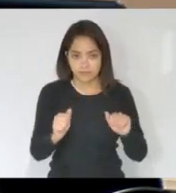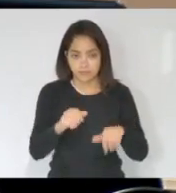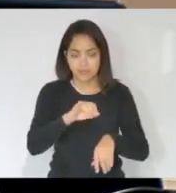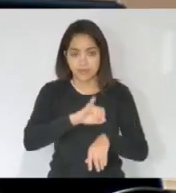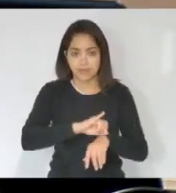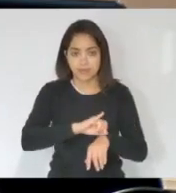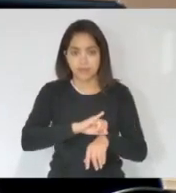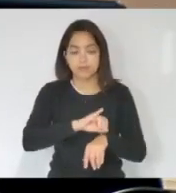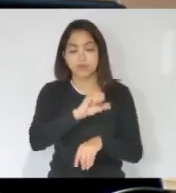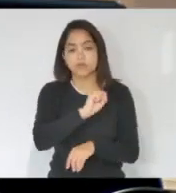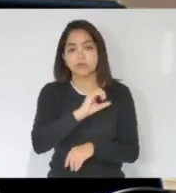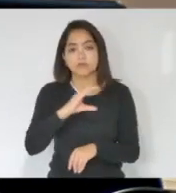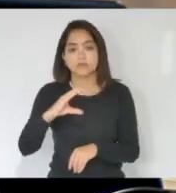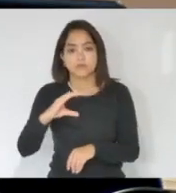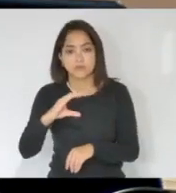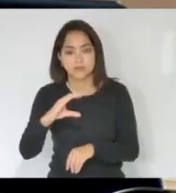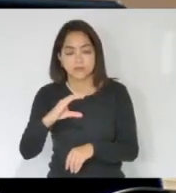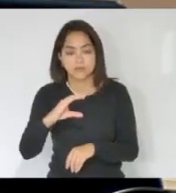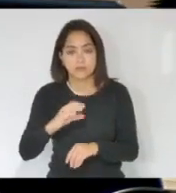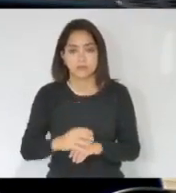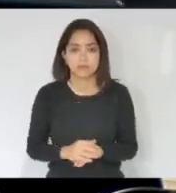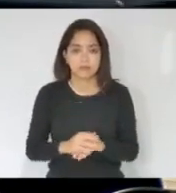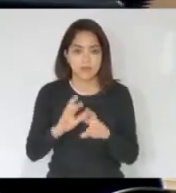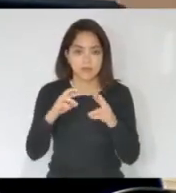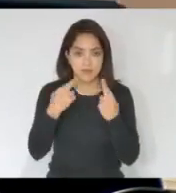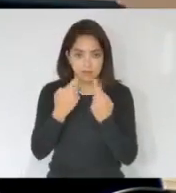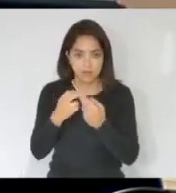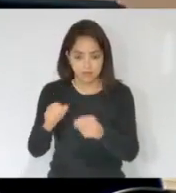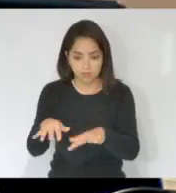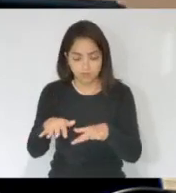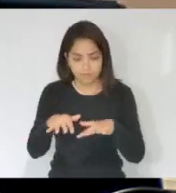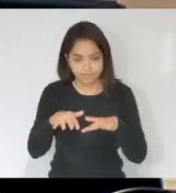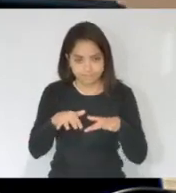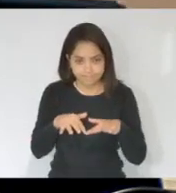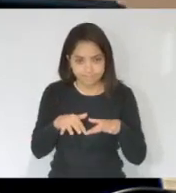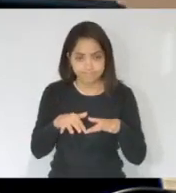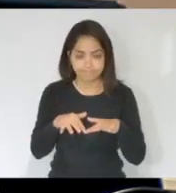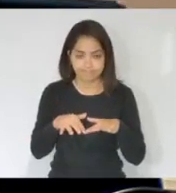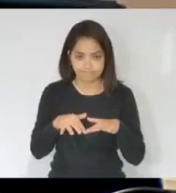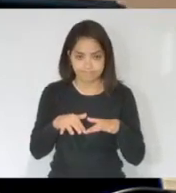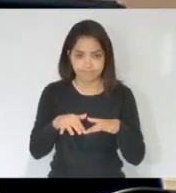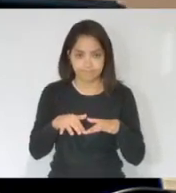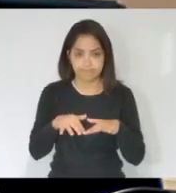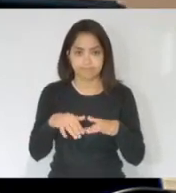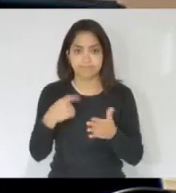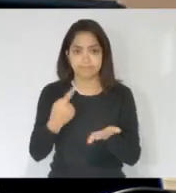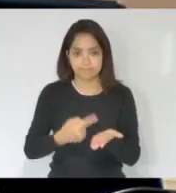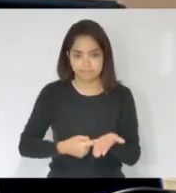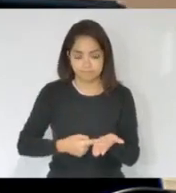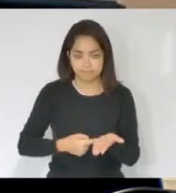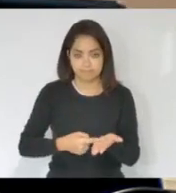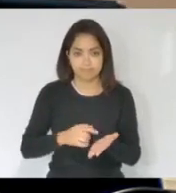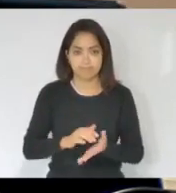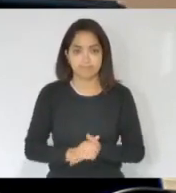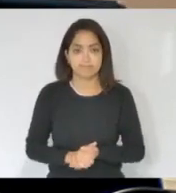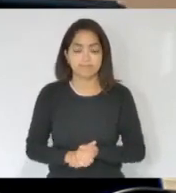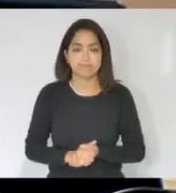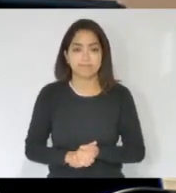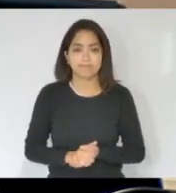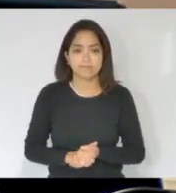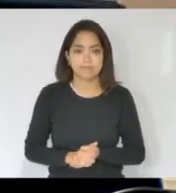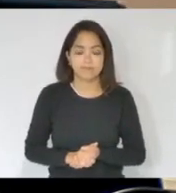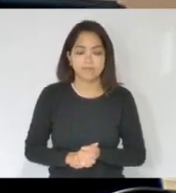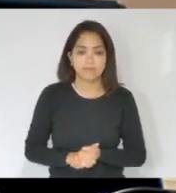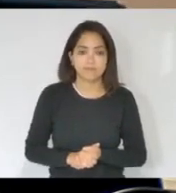Florianópolis, capital do estado de Santa Catarina, reuniu-se a Assembleia Legislativa em sessão